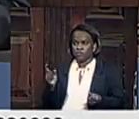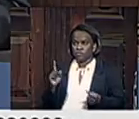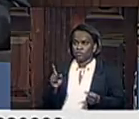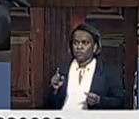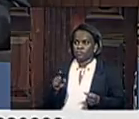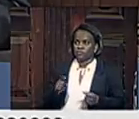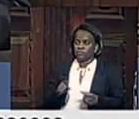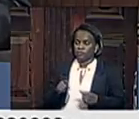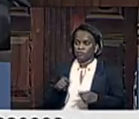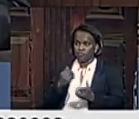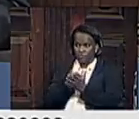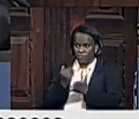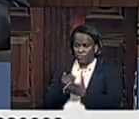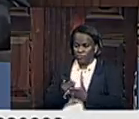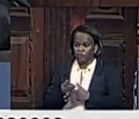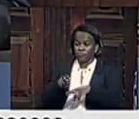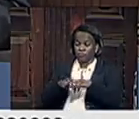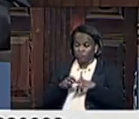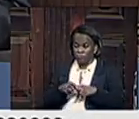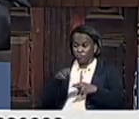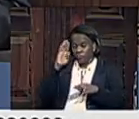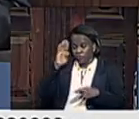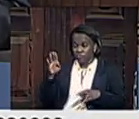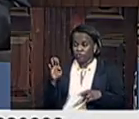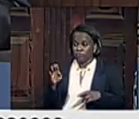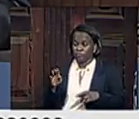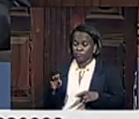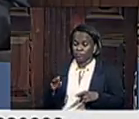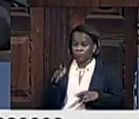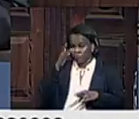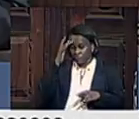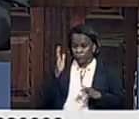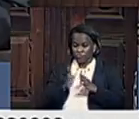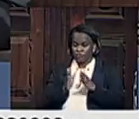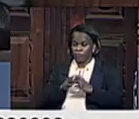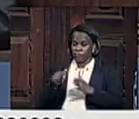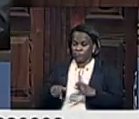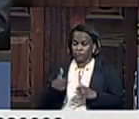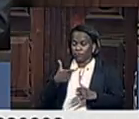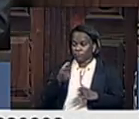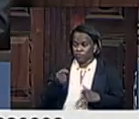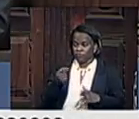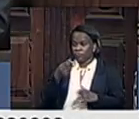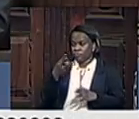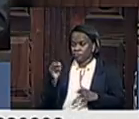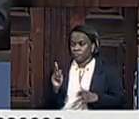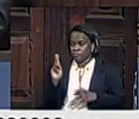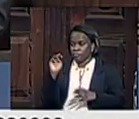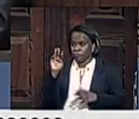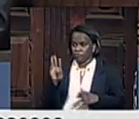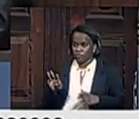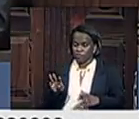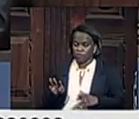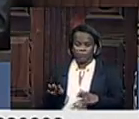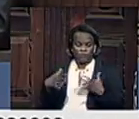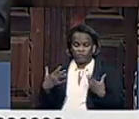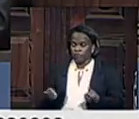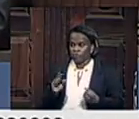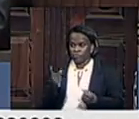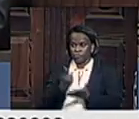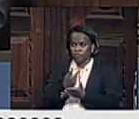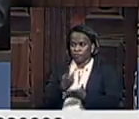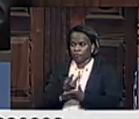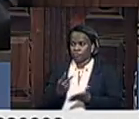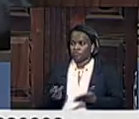tributação nessa área, principalmente naquele consumidor médio entre 200 e 300 kWh. É inaceitável,